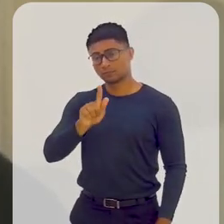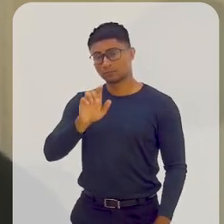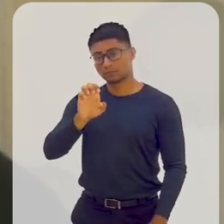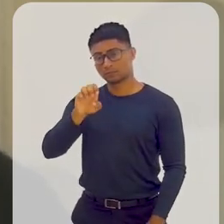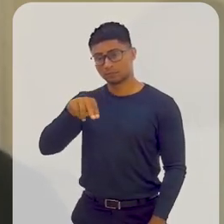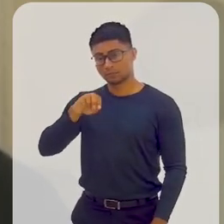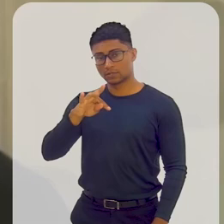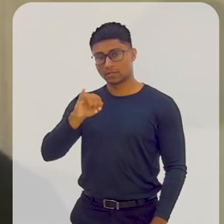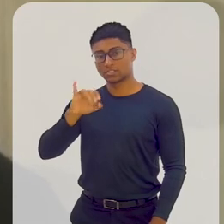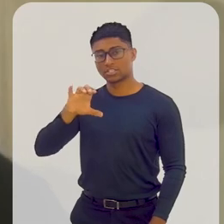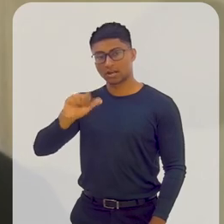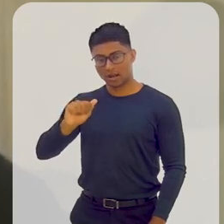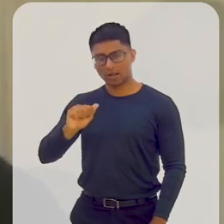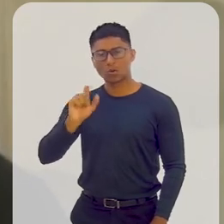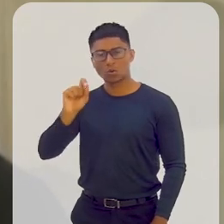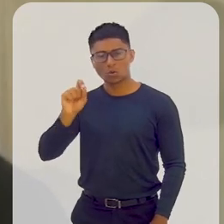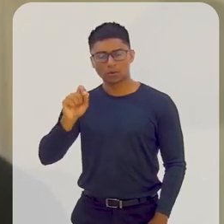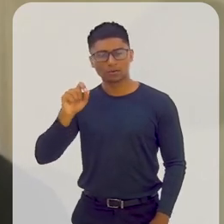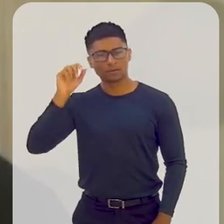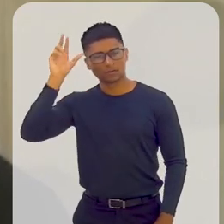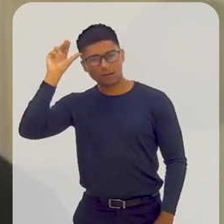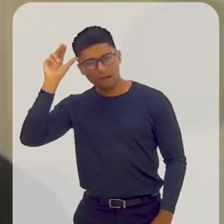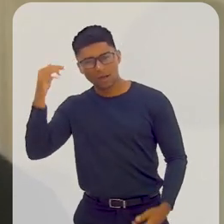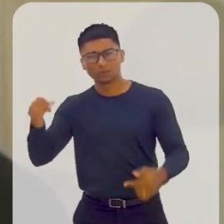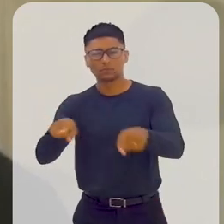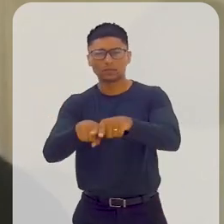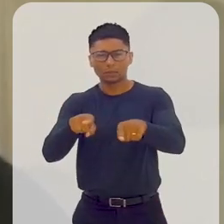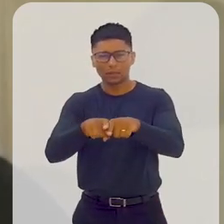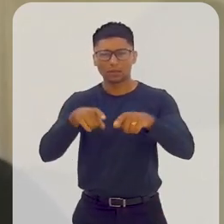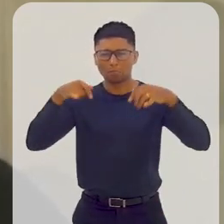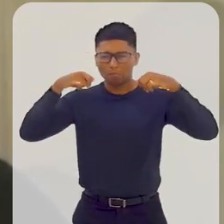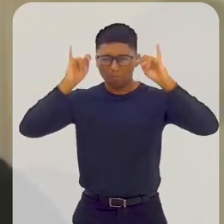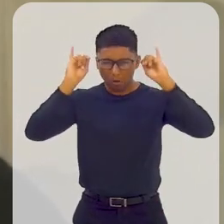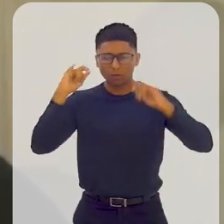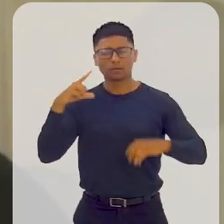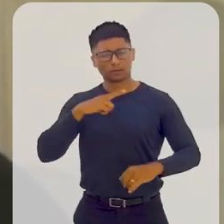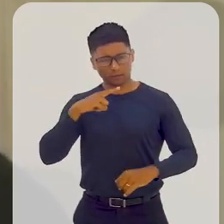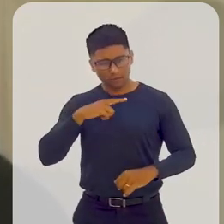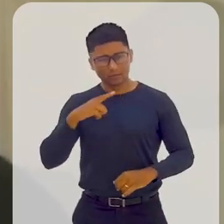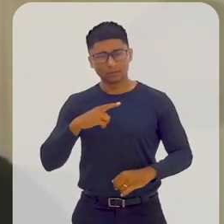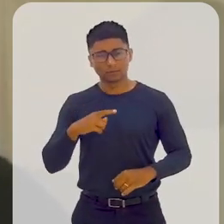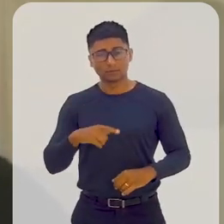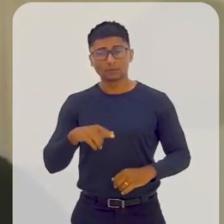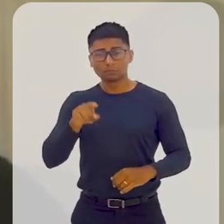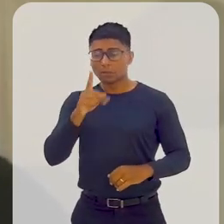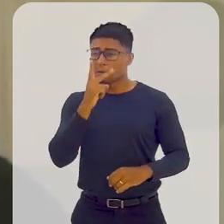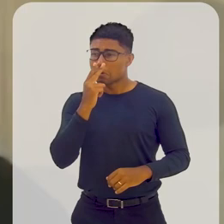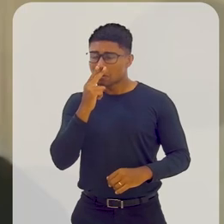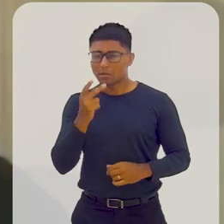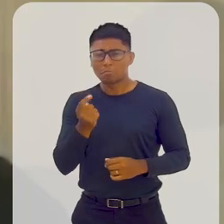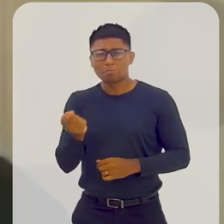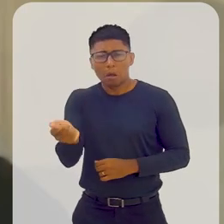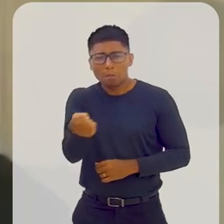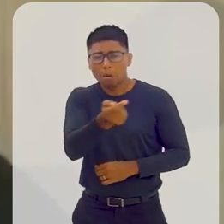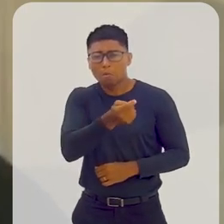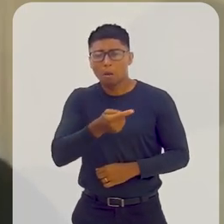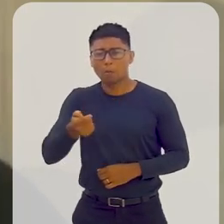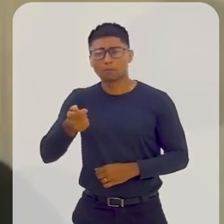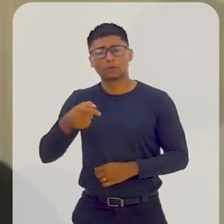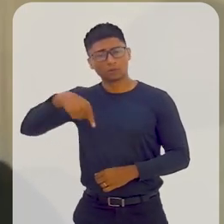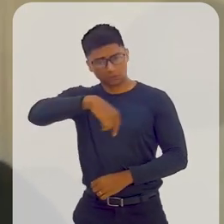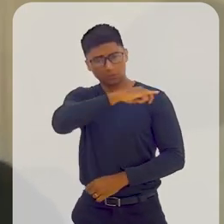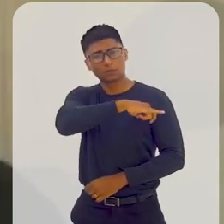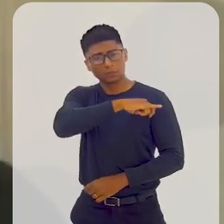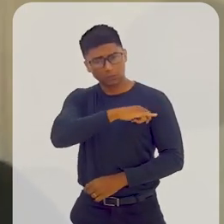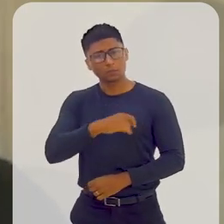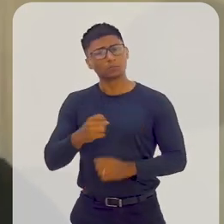né? Tanto na parte bovina quanto na parte equina. Só que isso não é explorado. Isso aí, para o